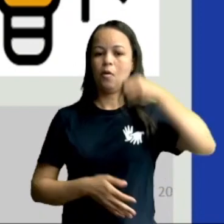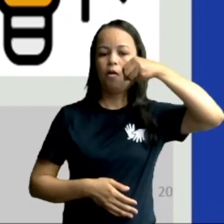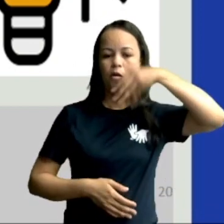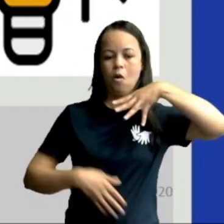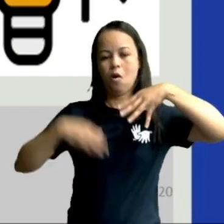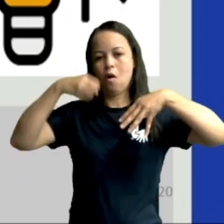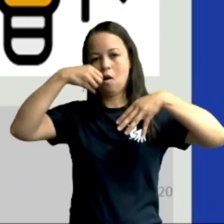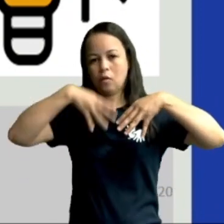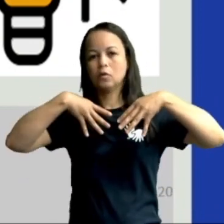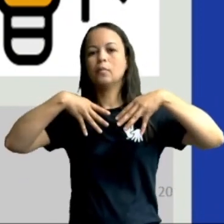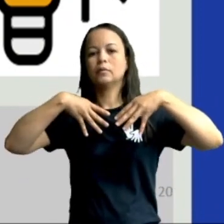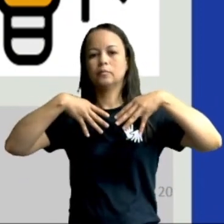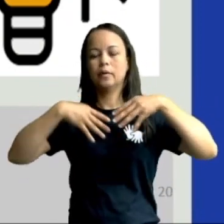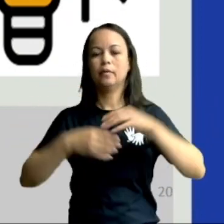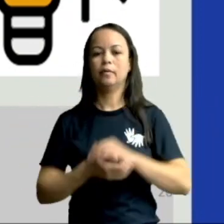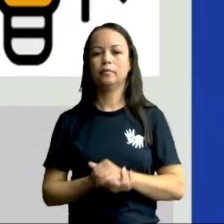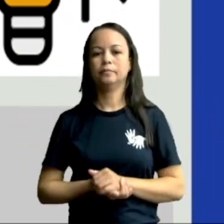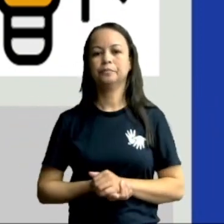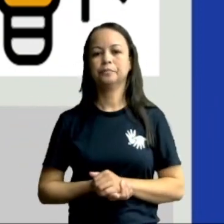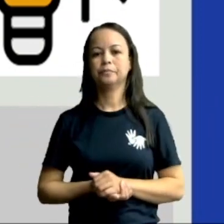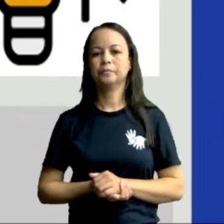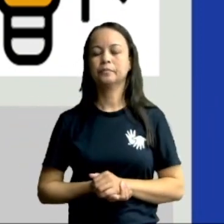onomatopeia, que